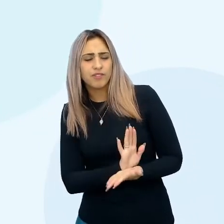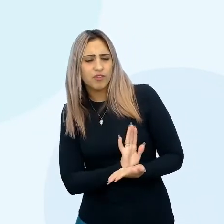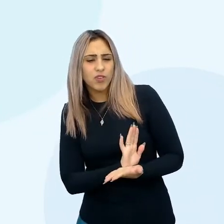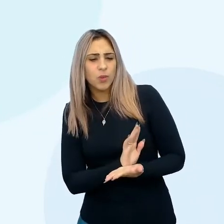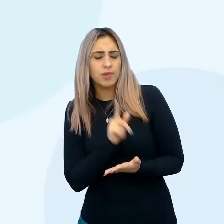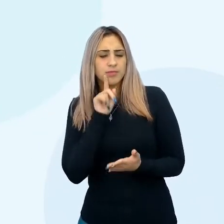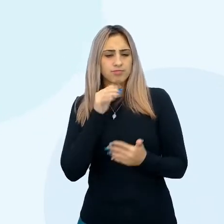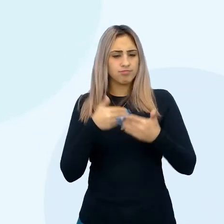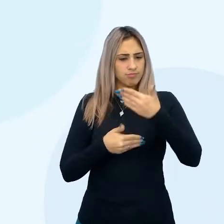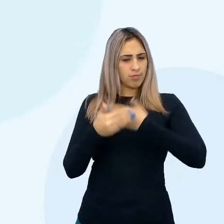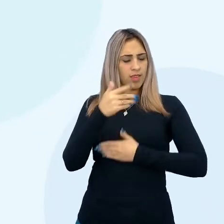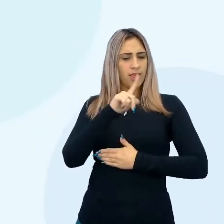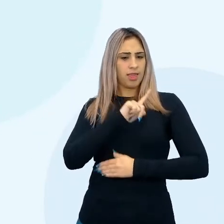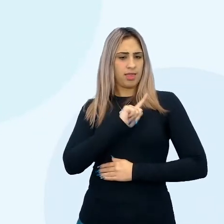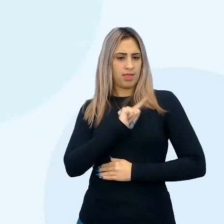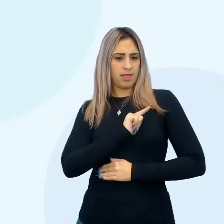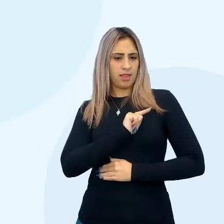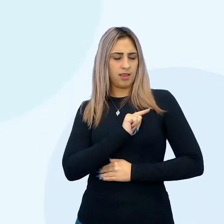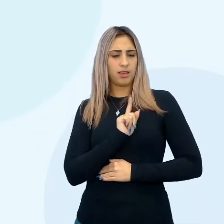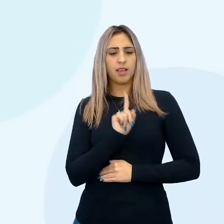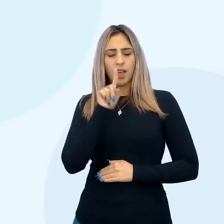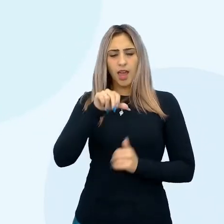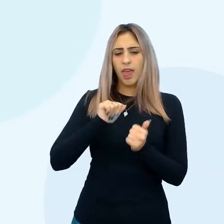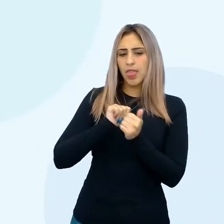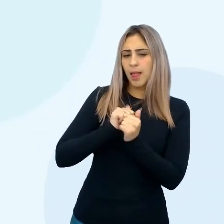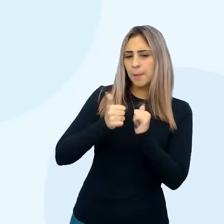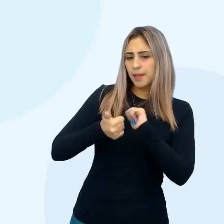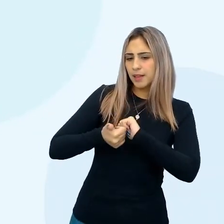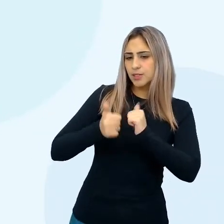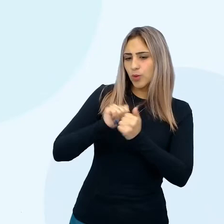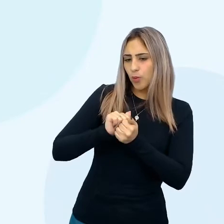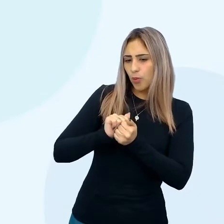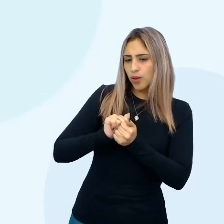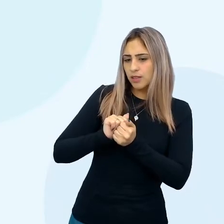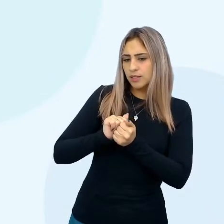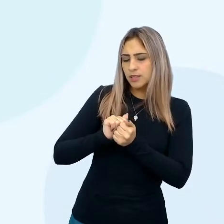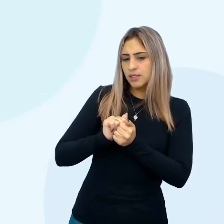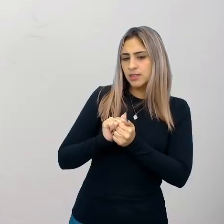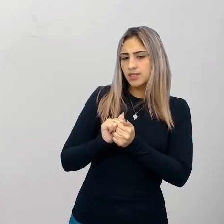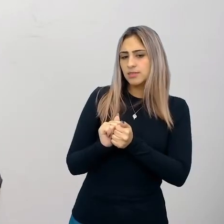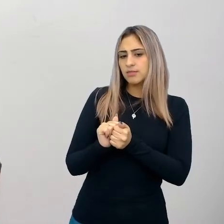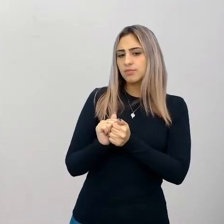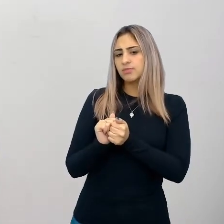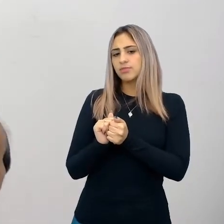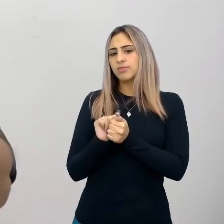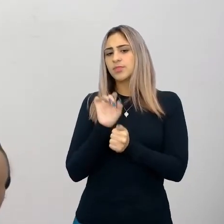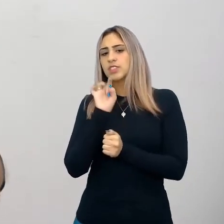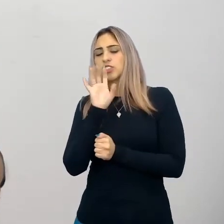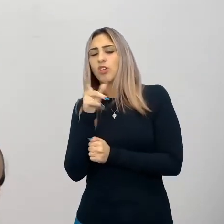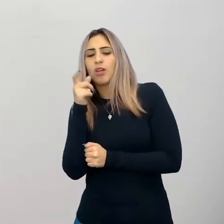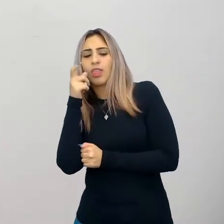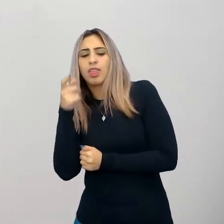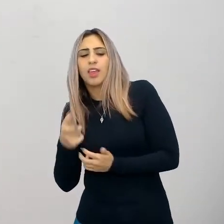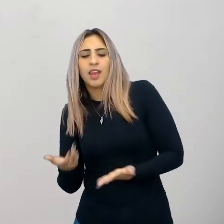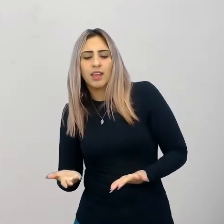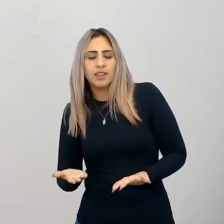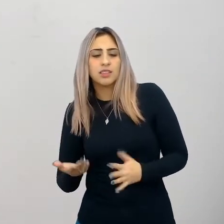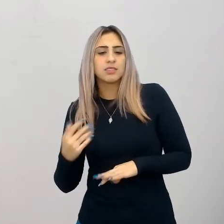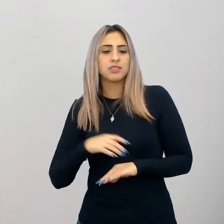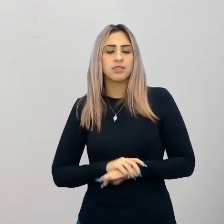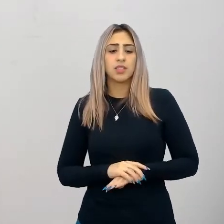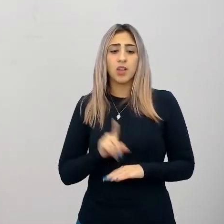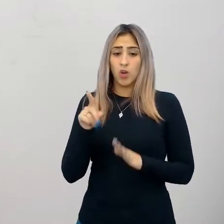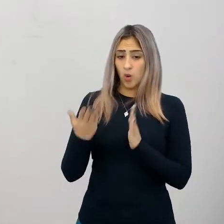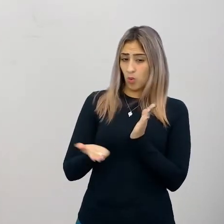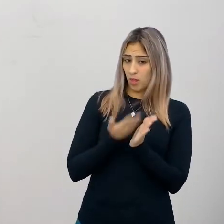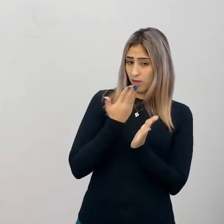estão na tela, eles são adaptações, eles são citações, apenas são referências? Eu posso dizer que eu li